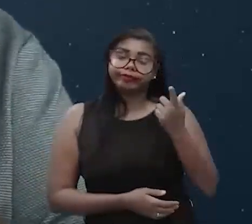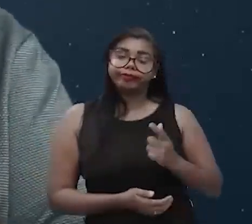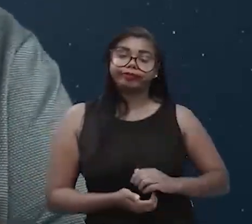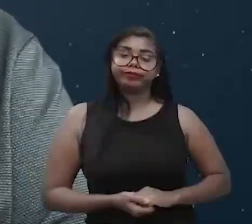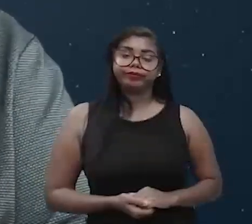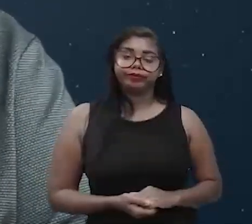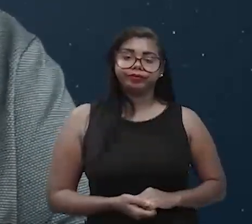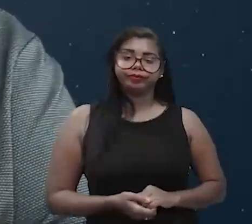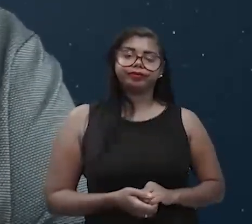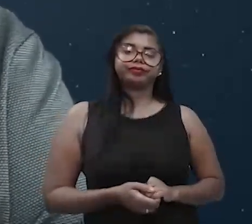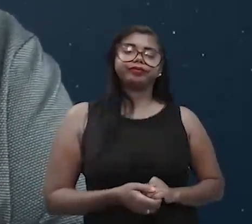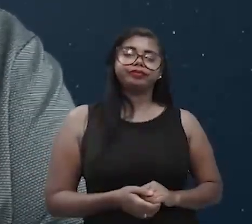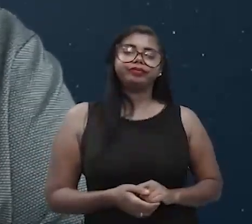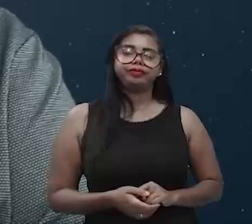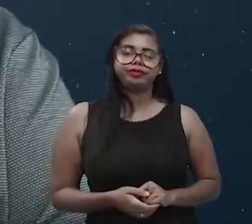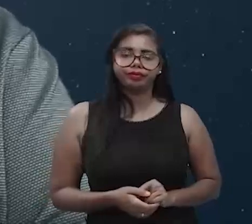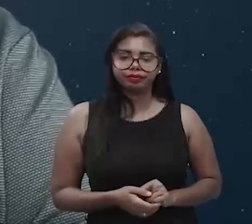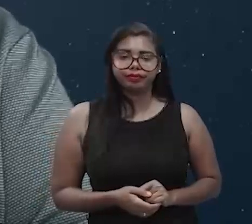Então,